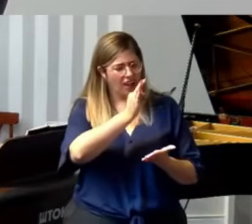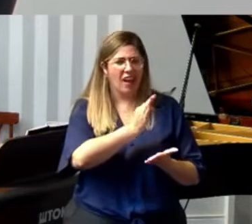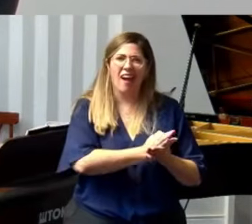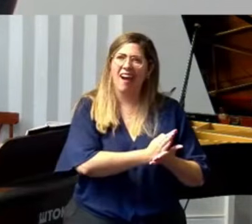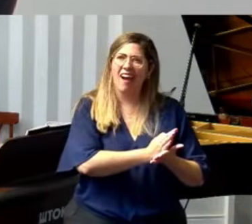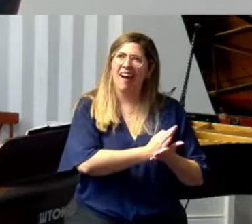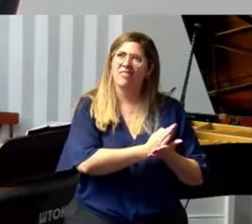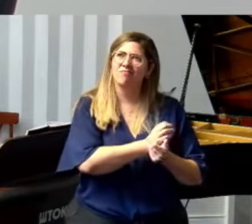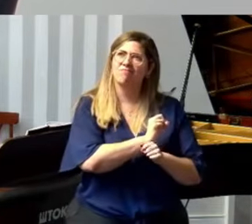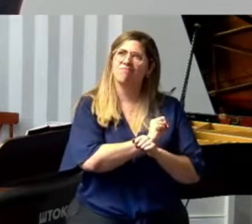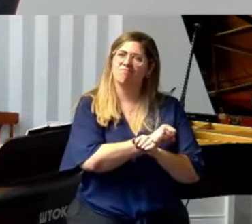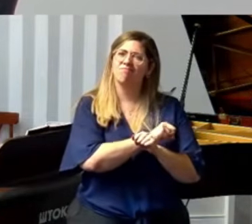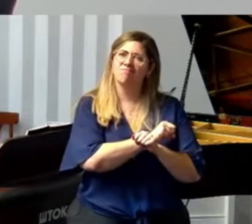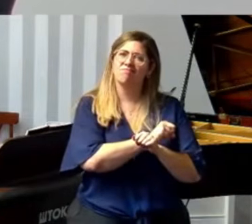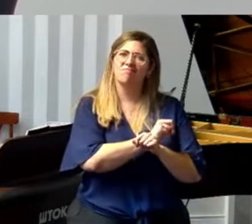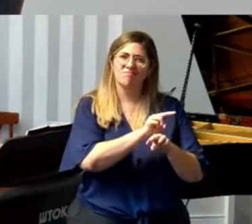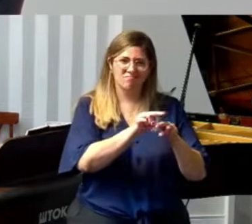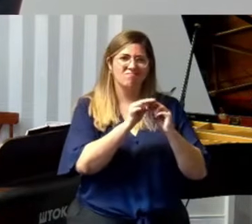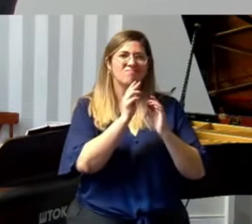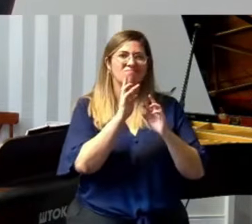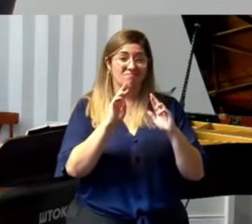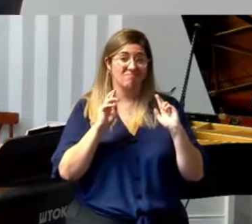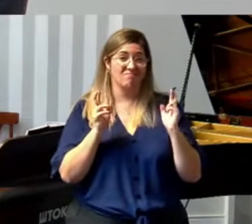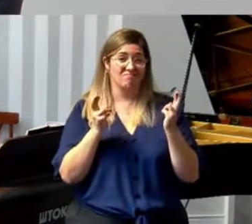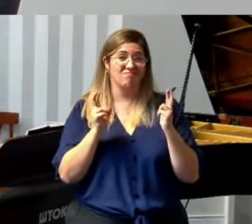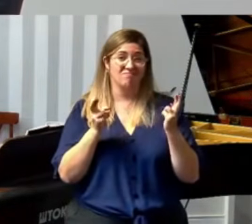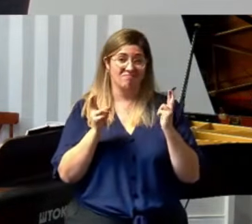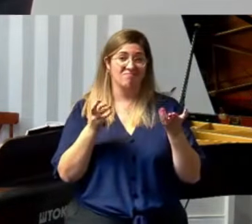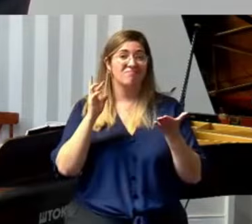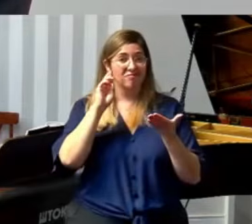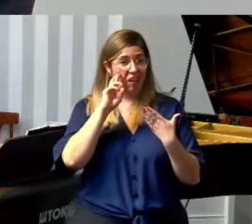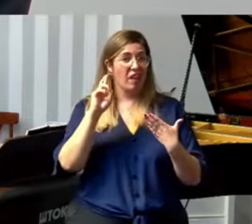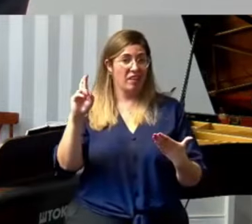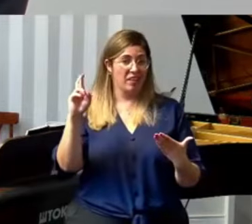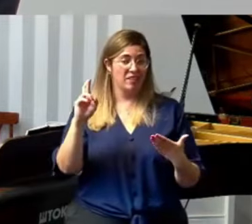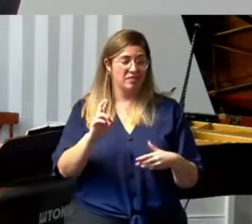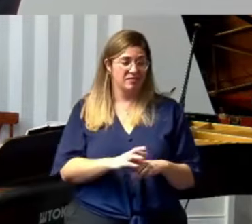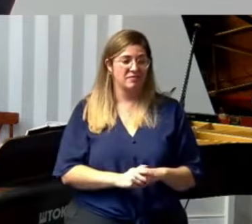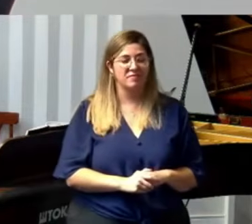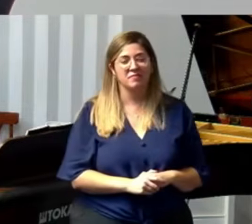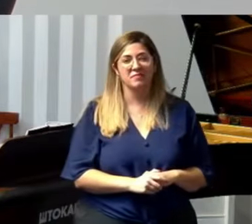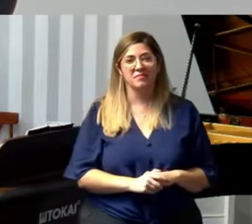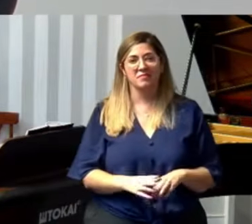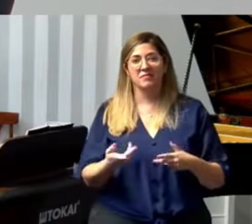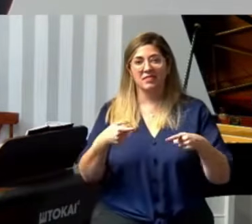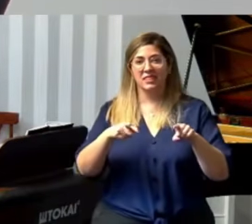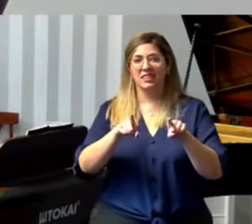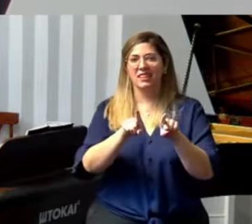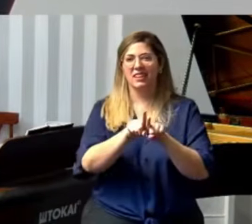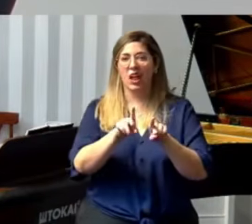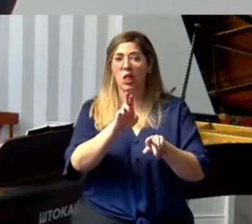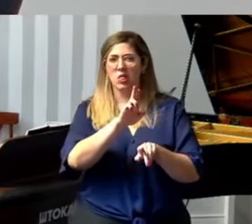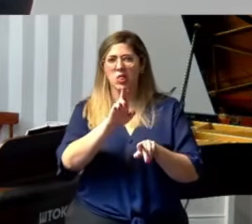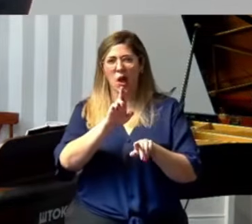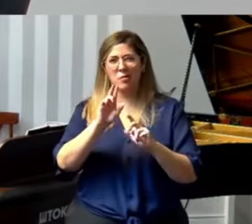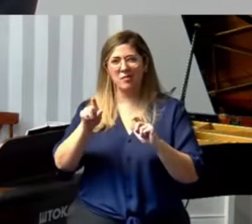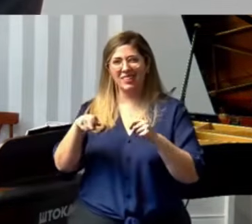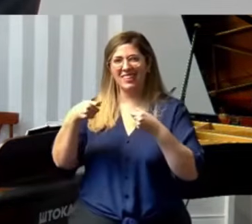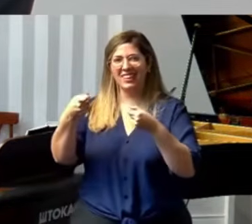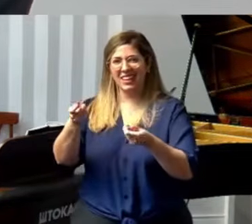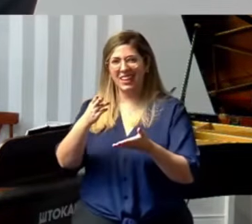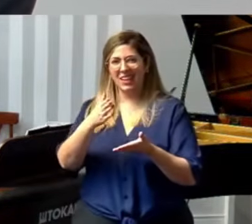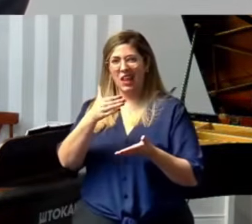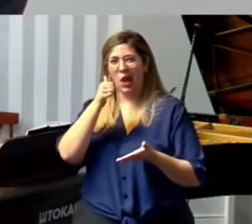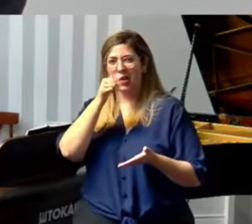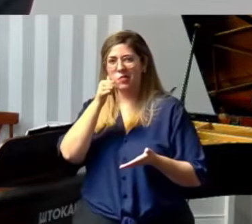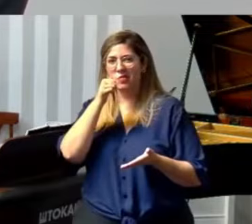evidência de que Adão tinha fé naquele momento foi o ato de dar nome para a sua mulher.